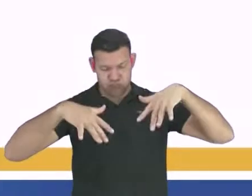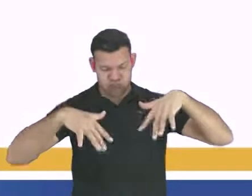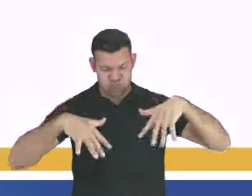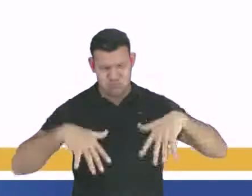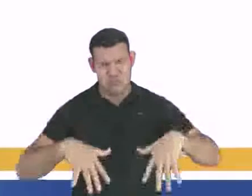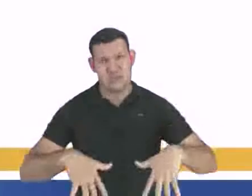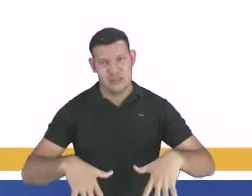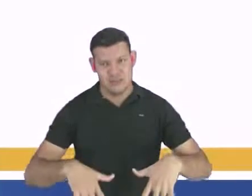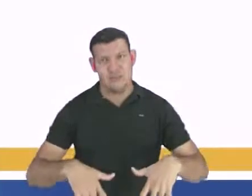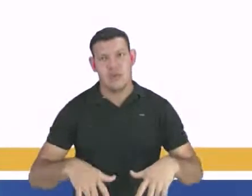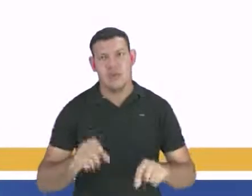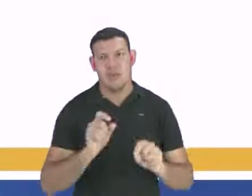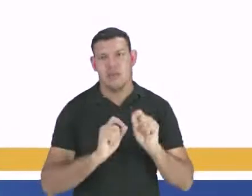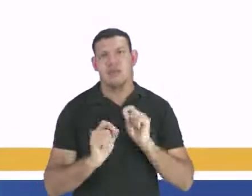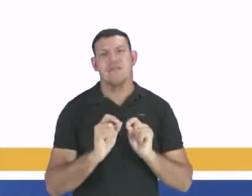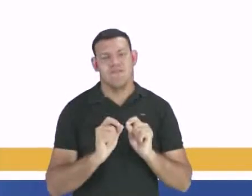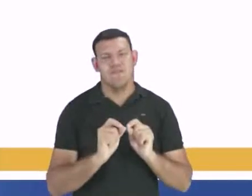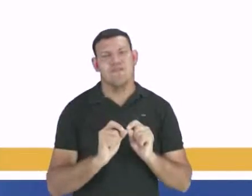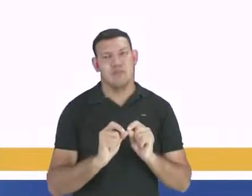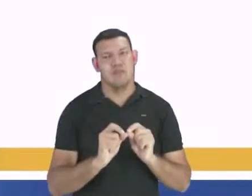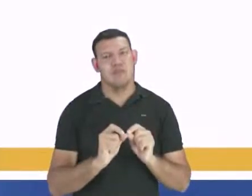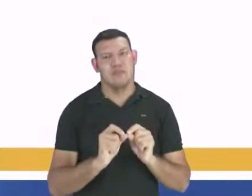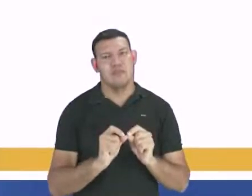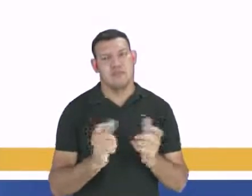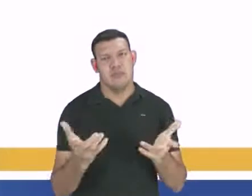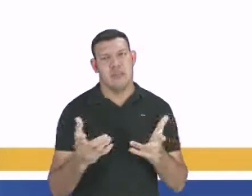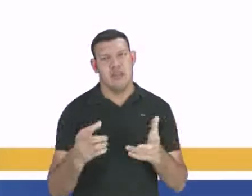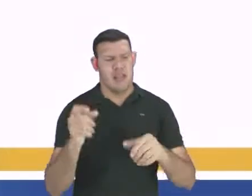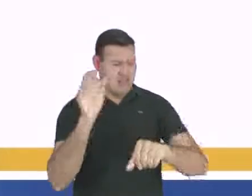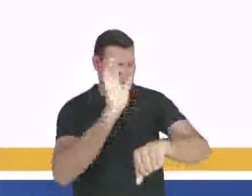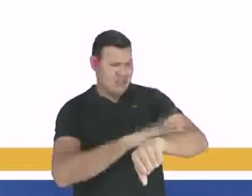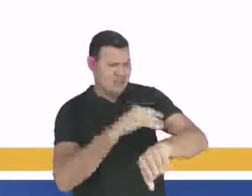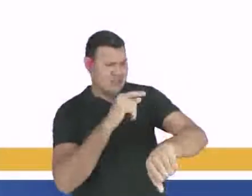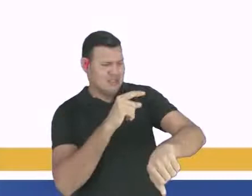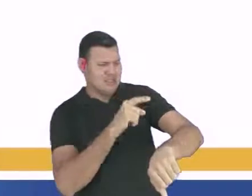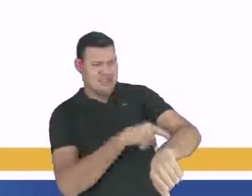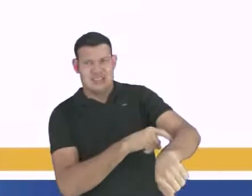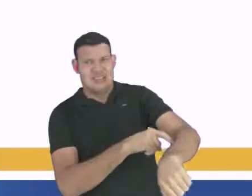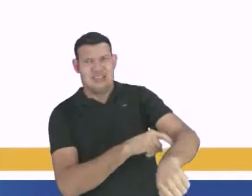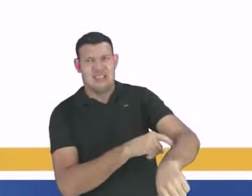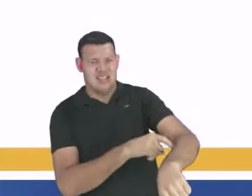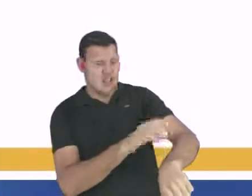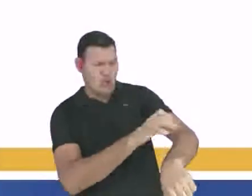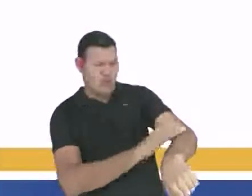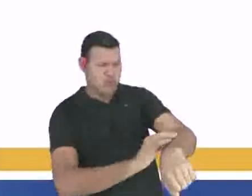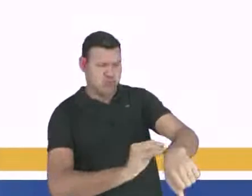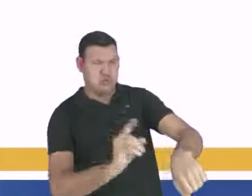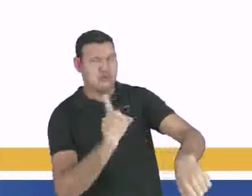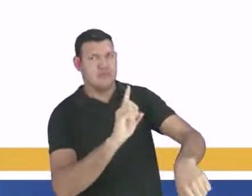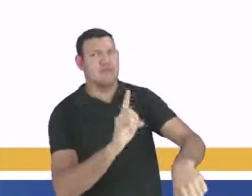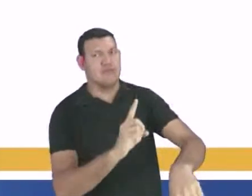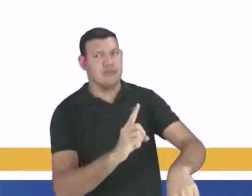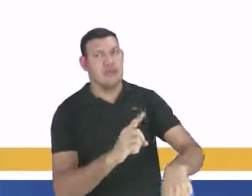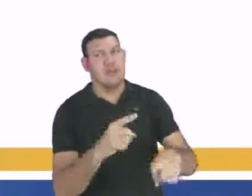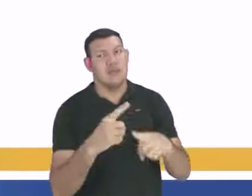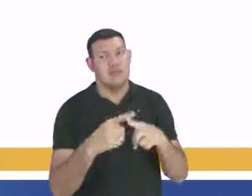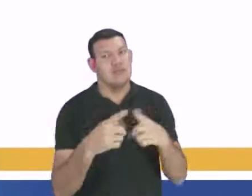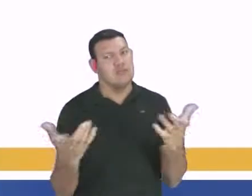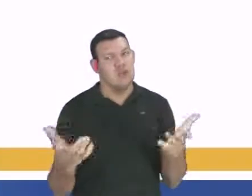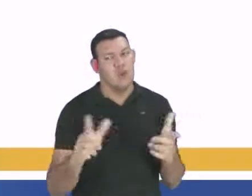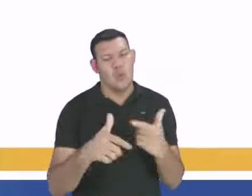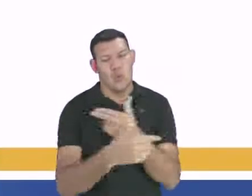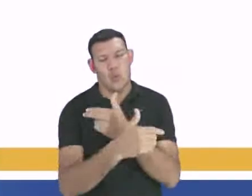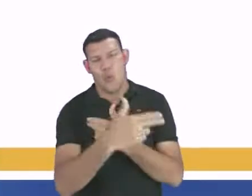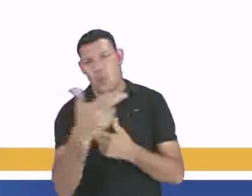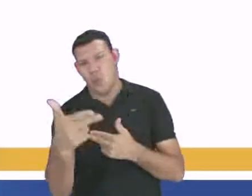ocorre o fenômeno da chuva ácida. É uma chuva que, claro que não é cair na sua pele e derreter, mas, né, sobre plantas e monumentos, ela vai corroendo aos poucos